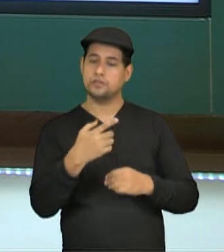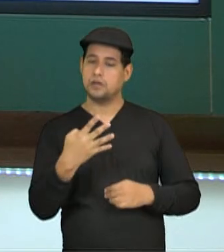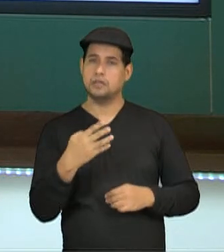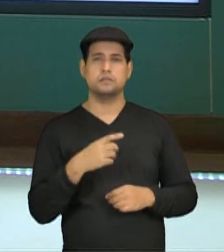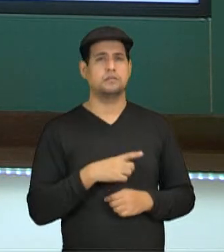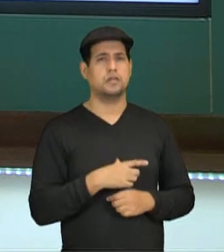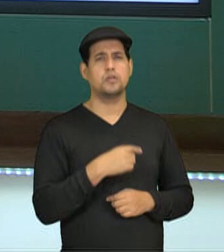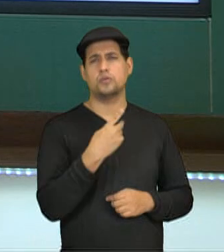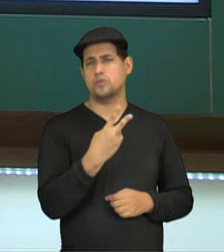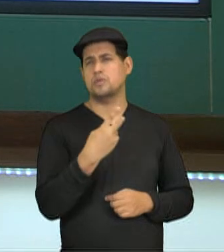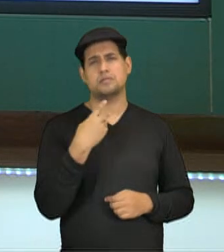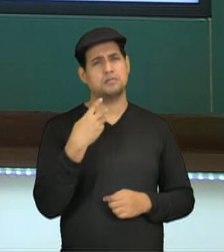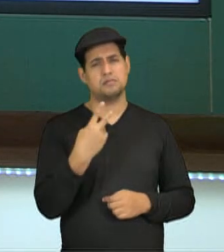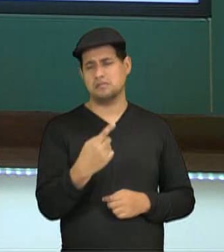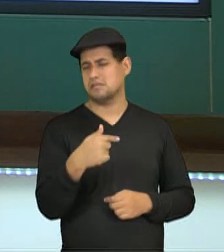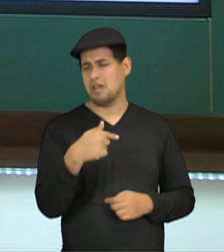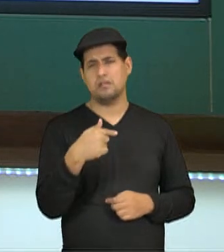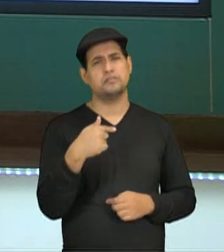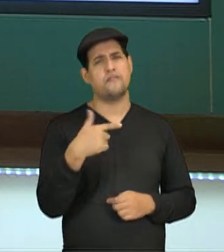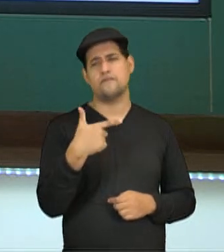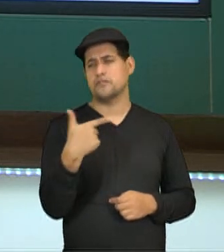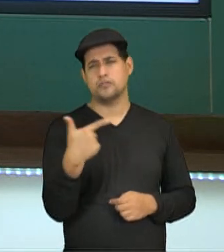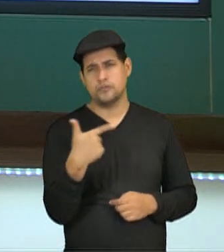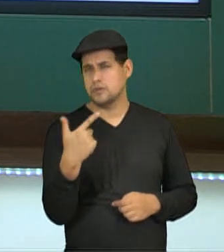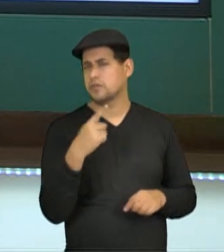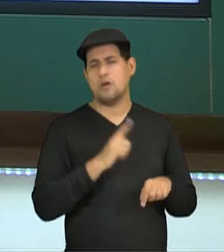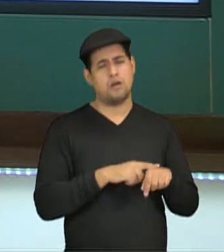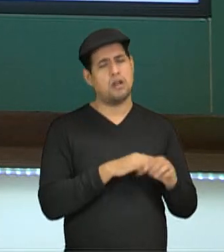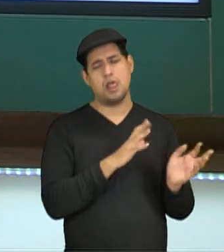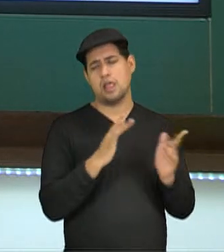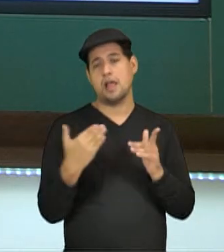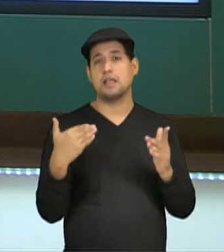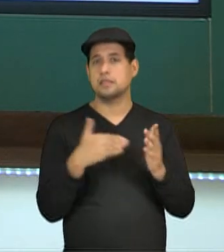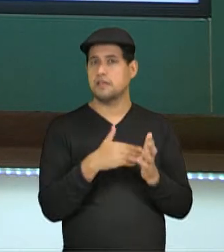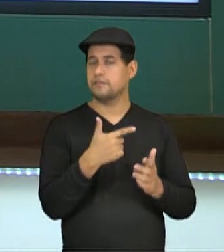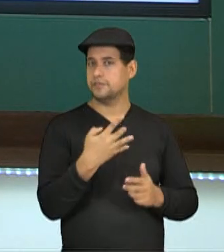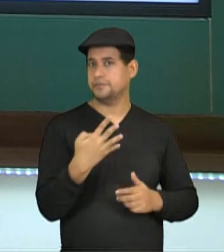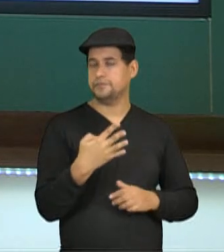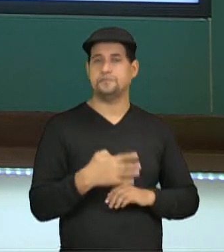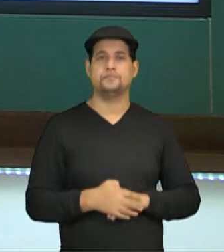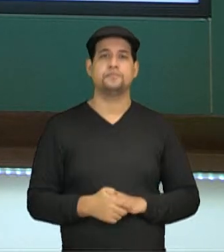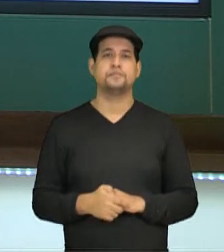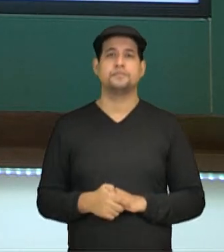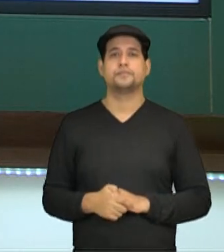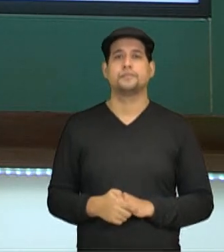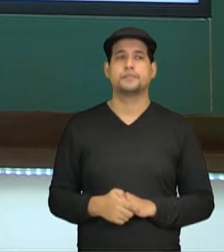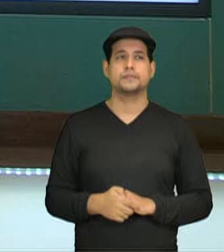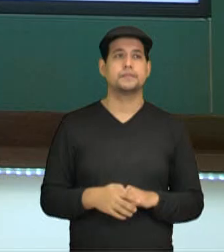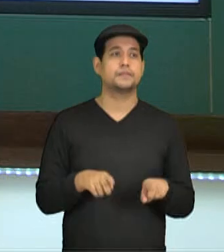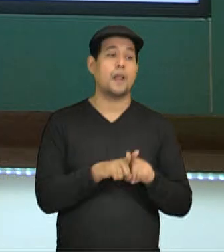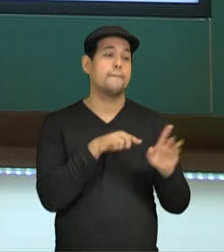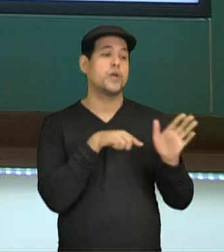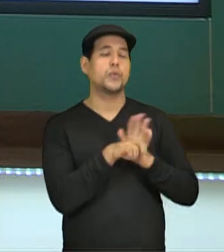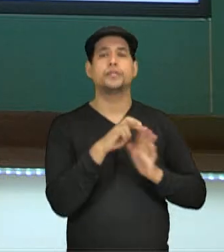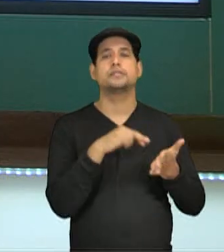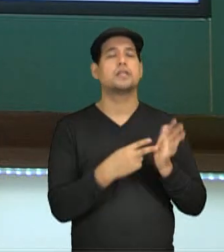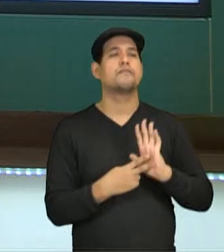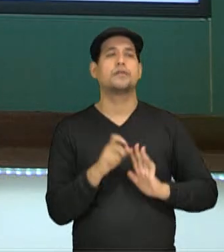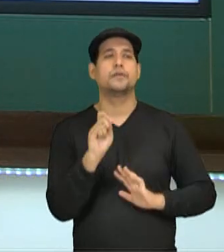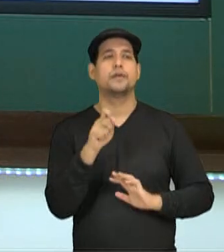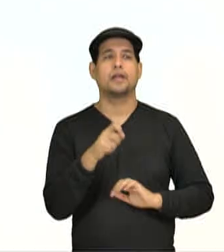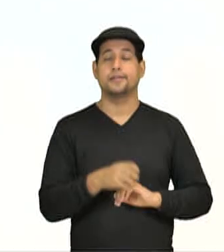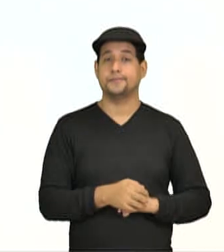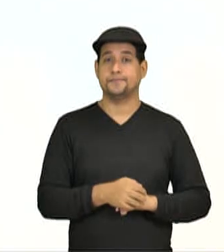2 horas, tenho 5 horas, tenho 17 horas, tenho 22 horas, até 24. Tá bom? E a pergunta é a